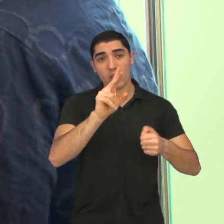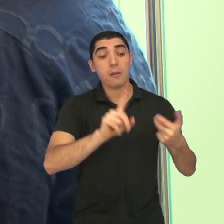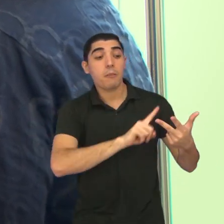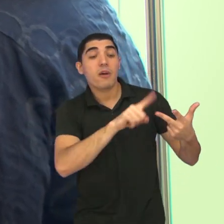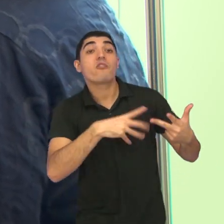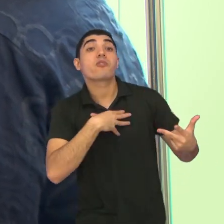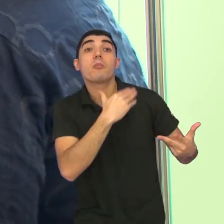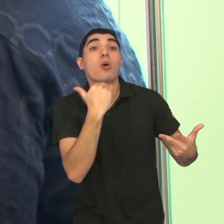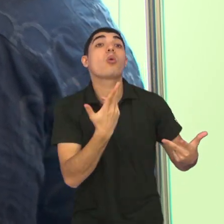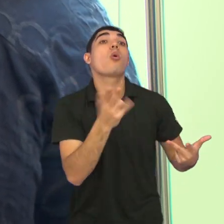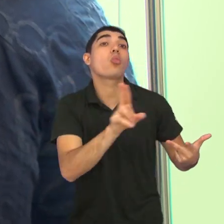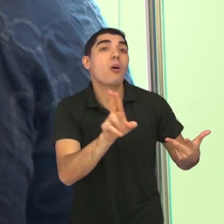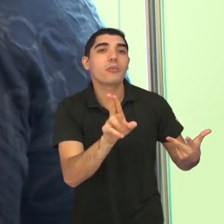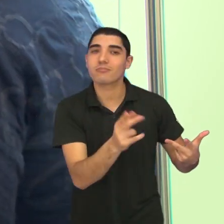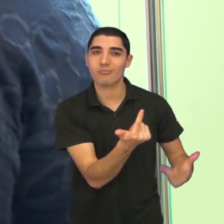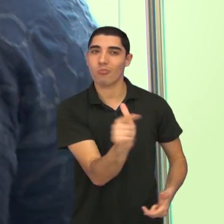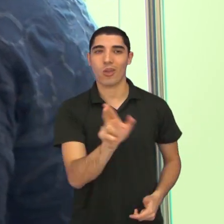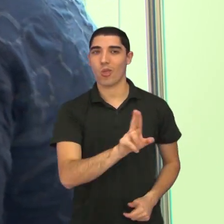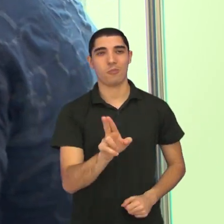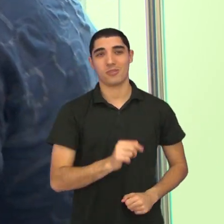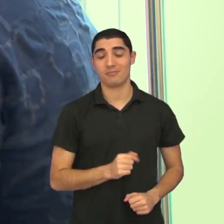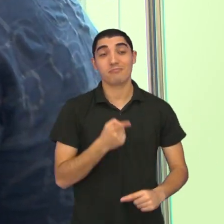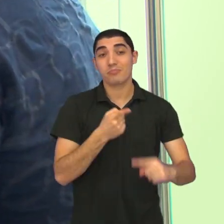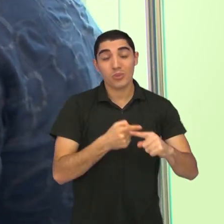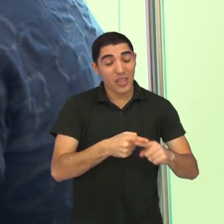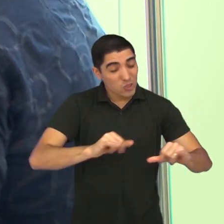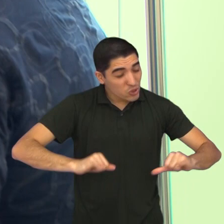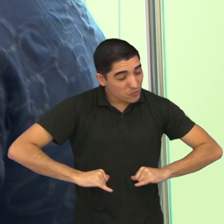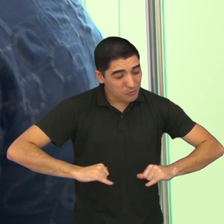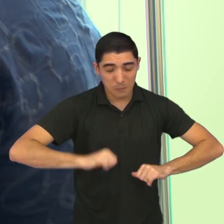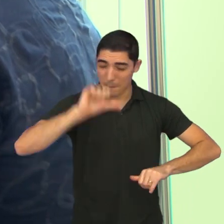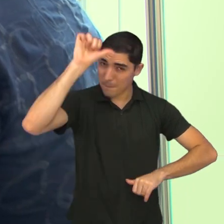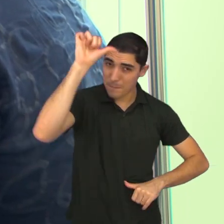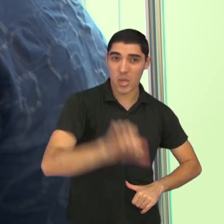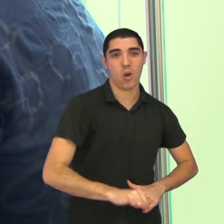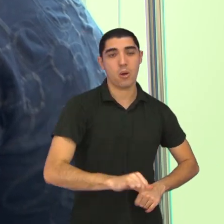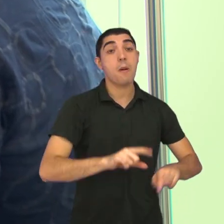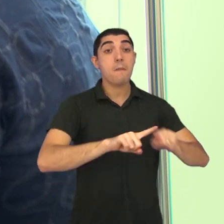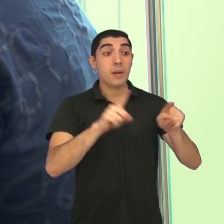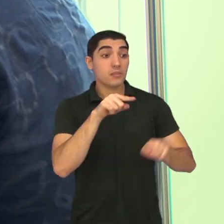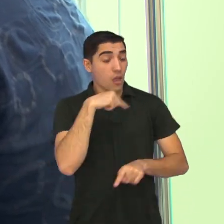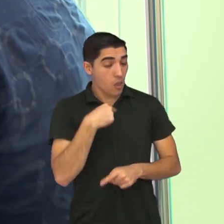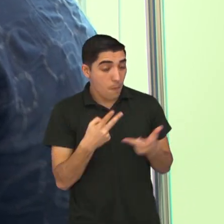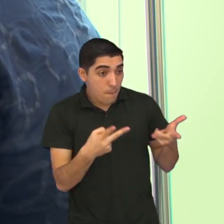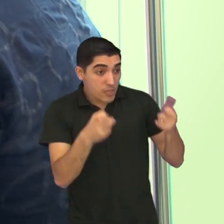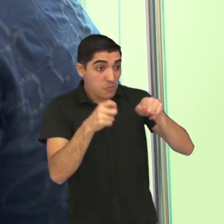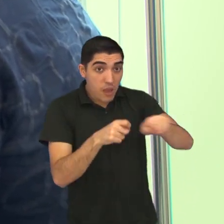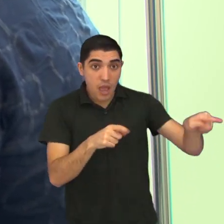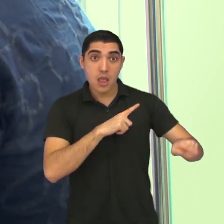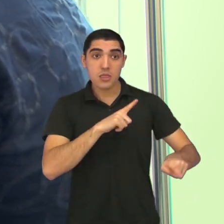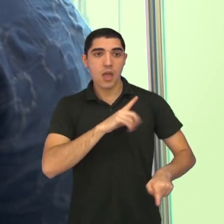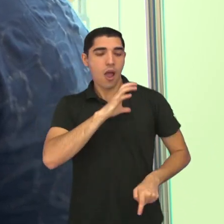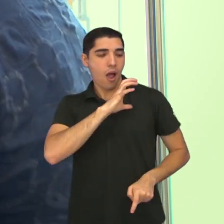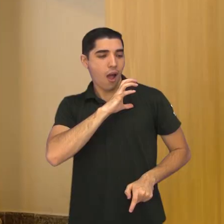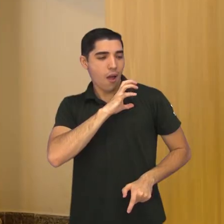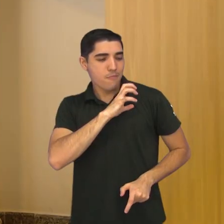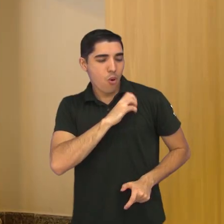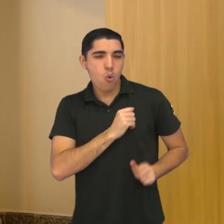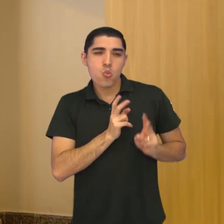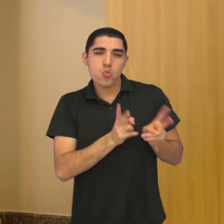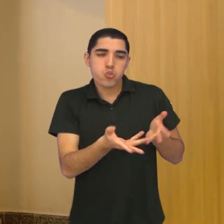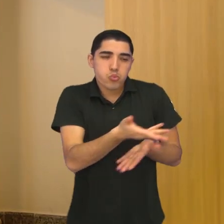Porque essa dor dói muito. Então, ver famílias que transformaram a dor em amor, para mim, é o maior